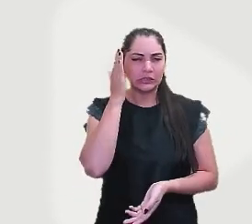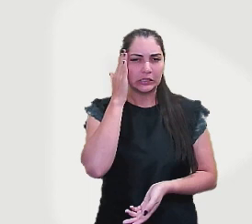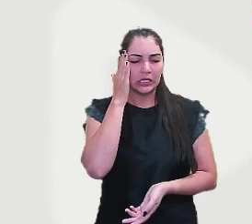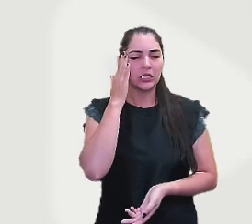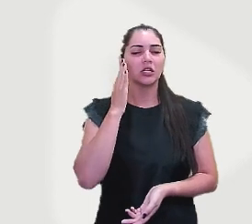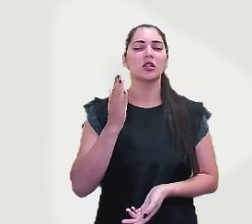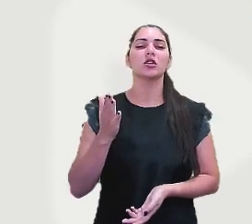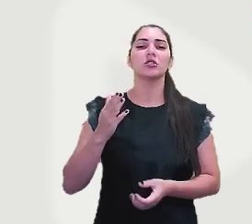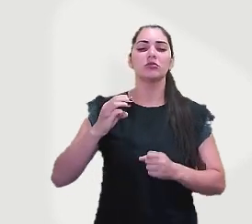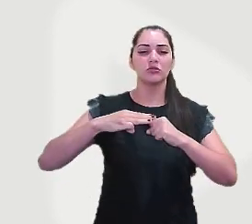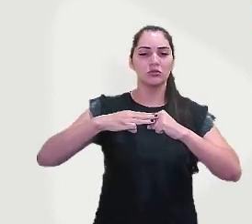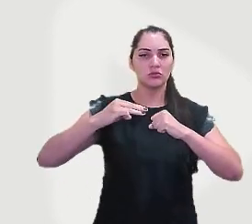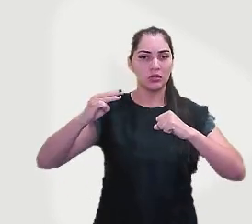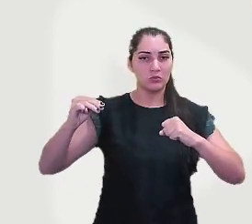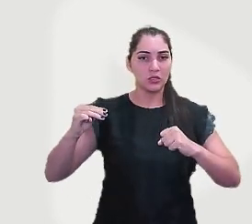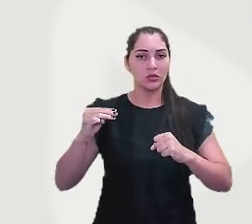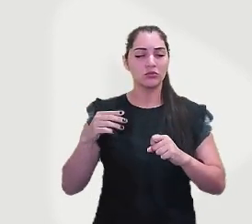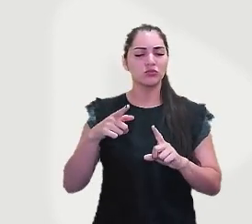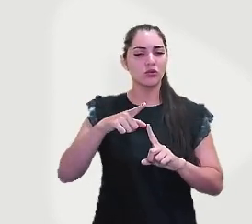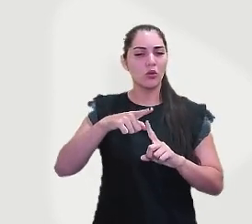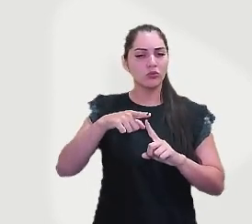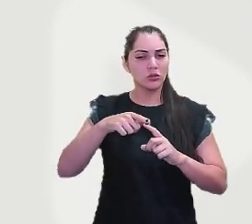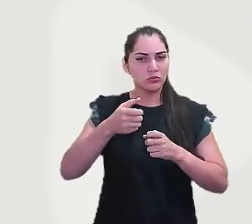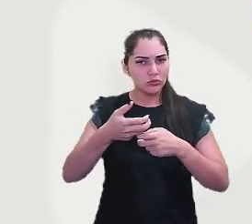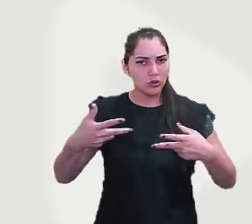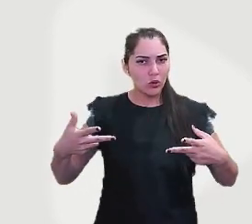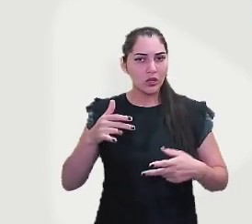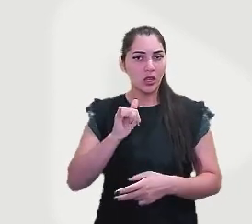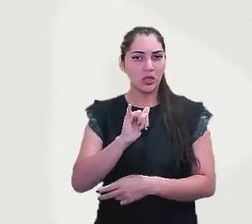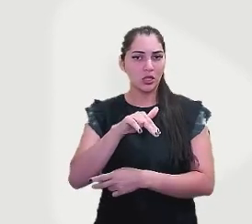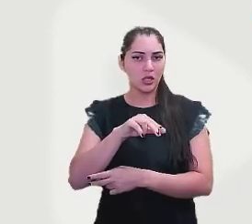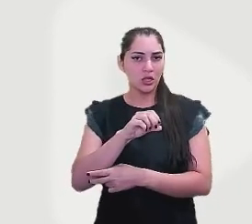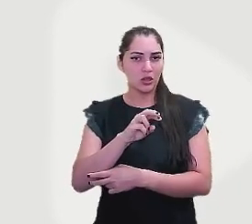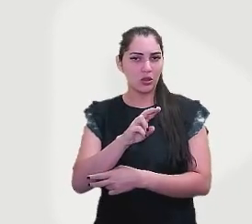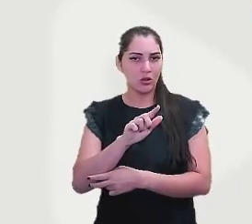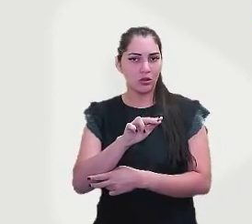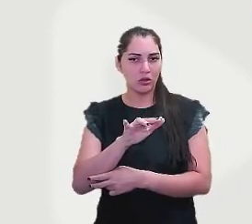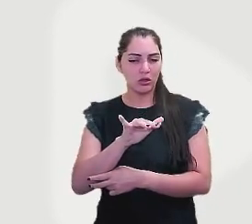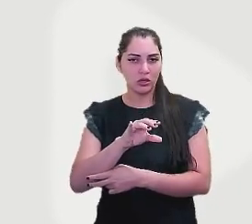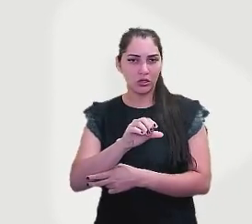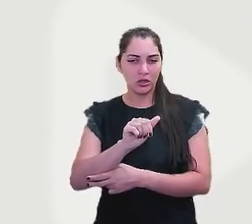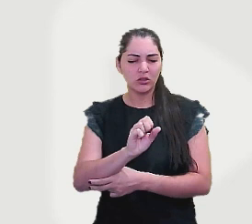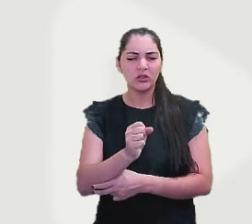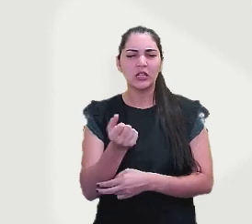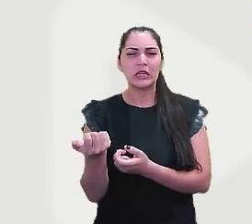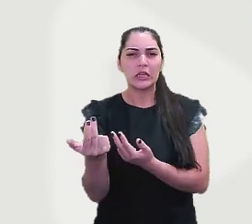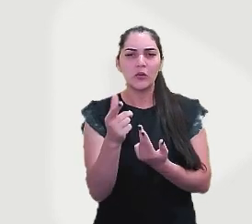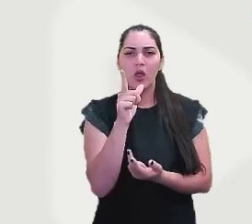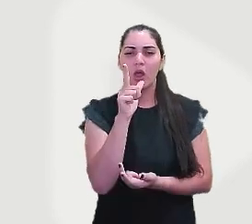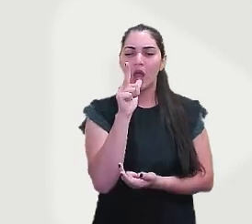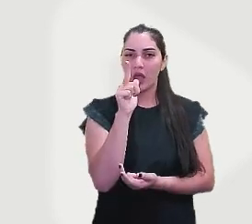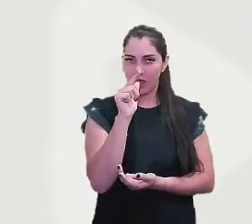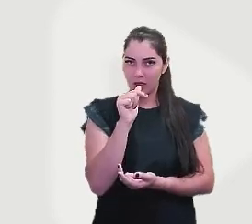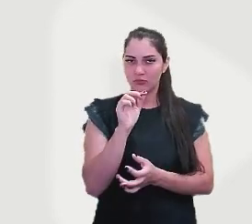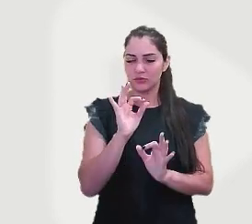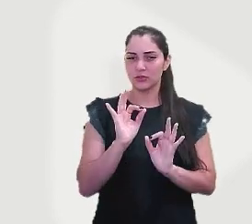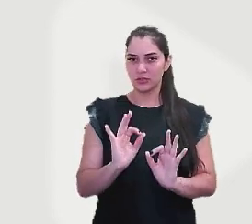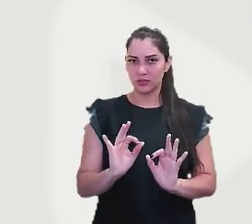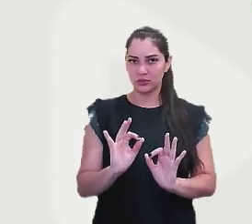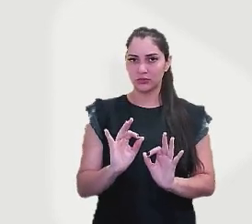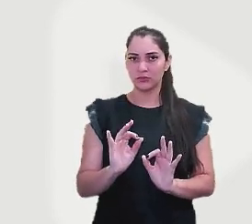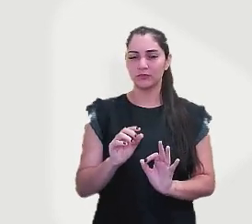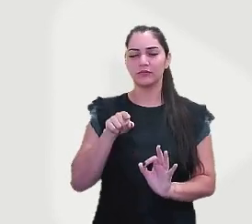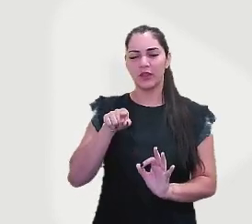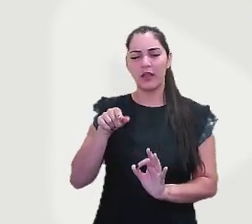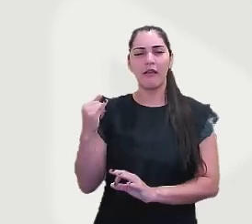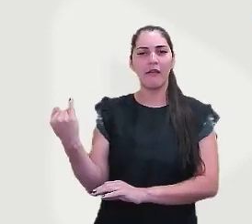substâncias inorgânicas. Guarda essa informação, gente. Assim como a água, os sais minerais são substâncias inorgânicas.